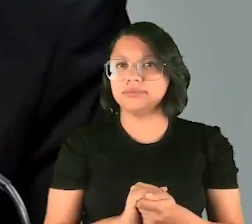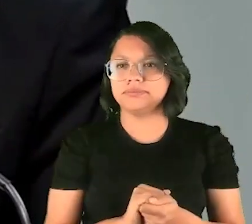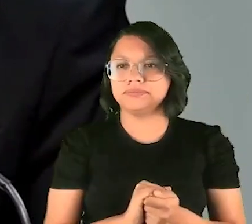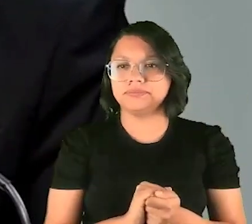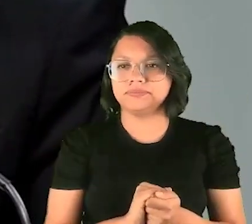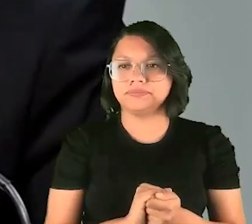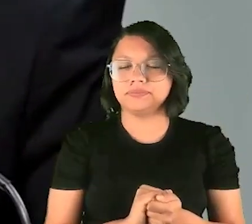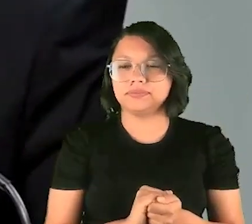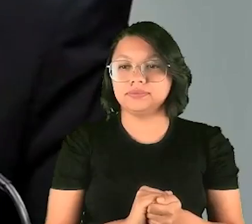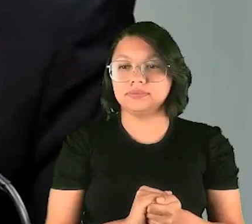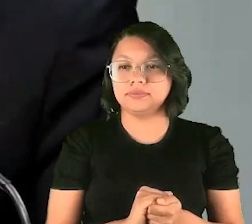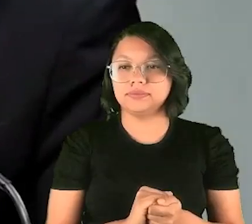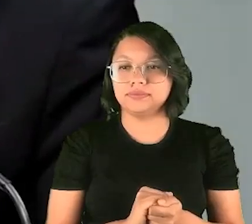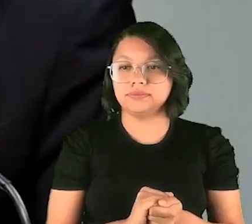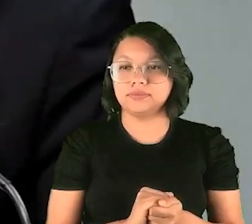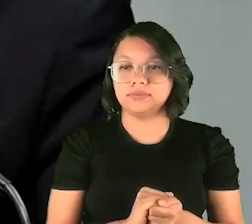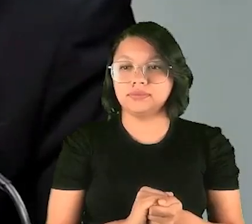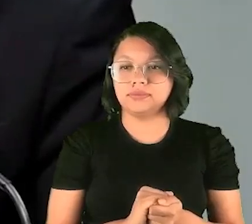fábrica impressionante.